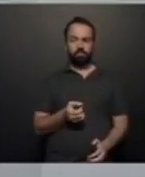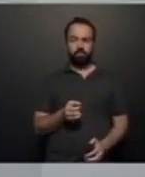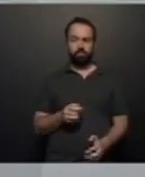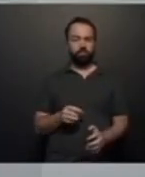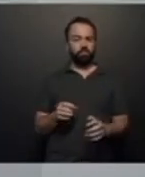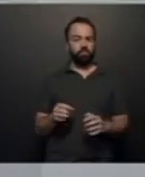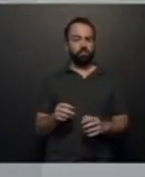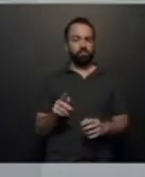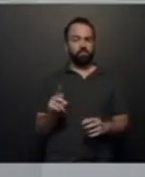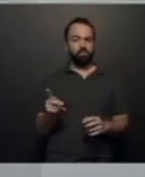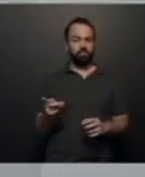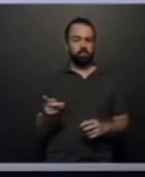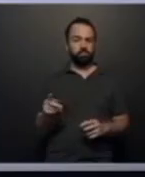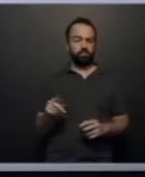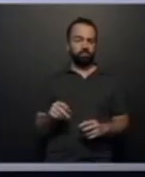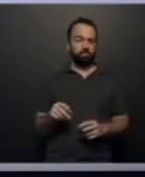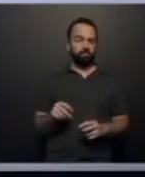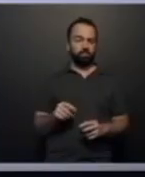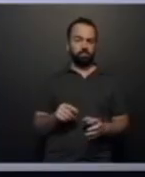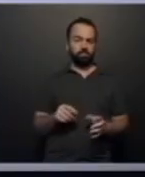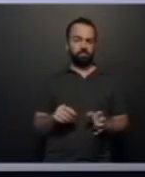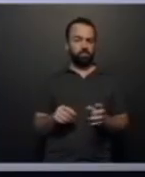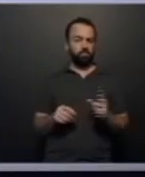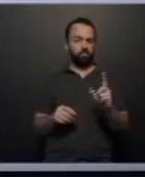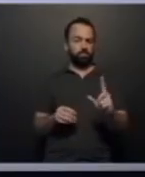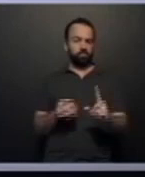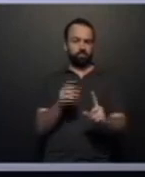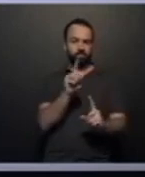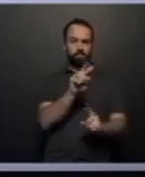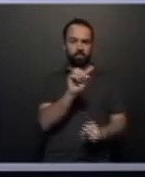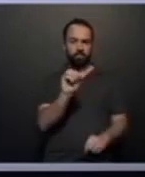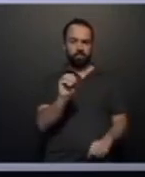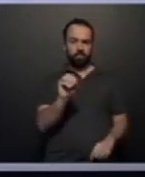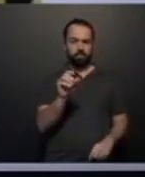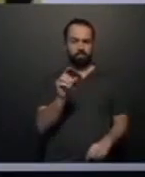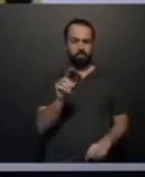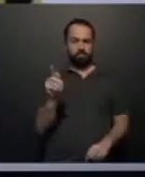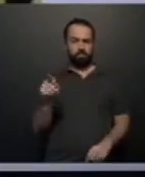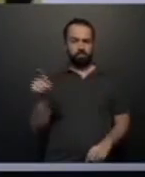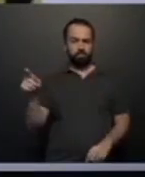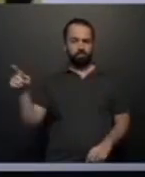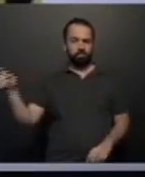números pares a partir do número 10.